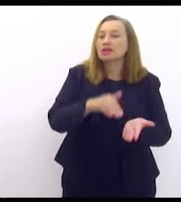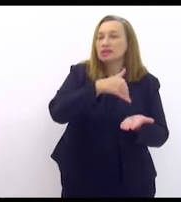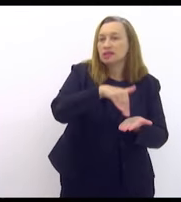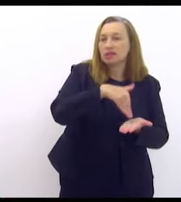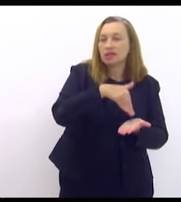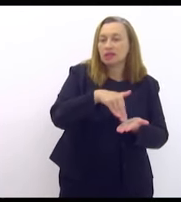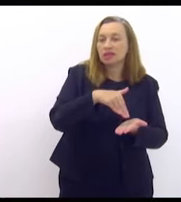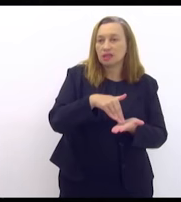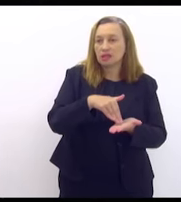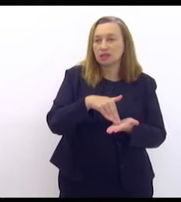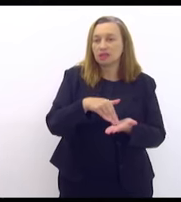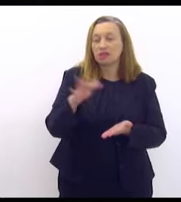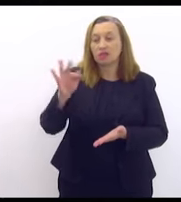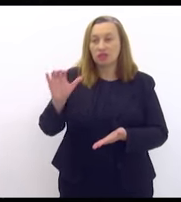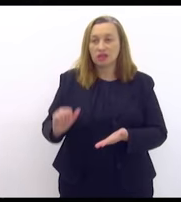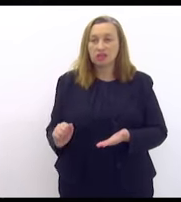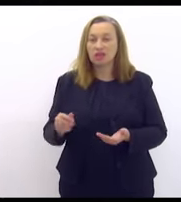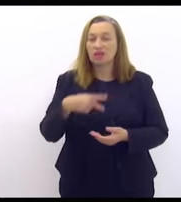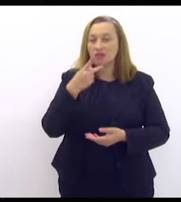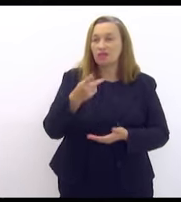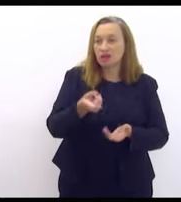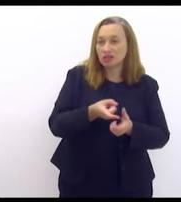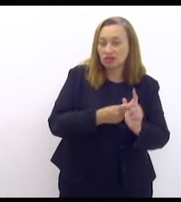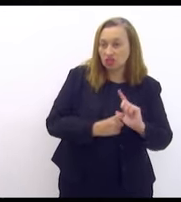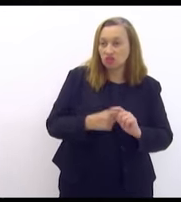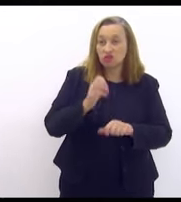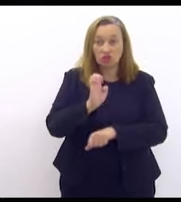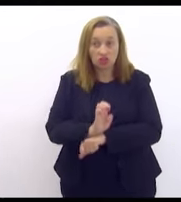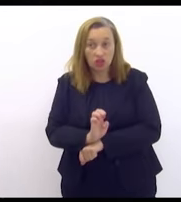de Fazenda, que fala da dívida